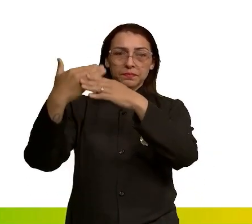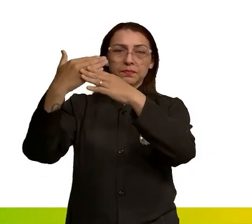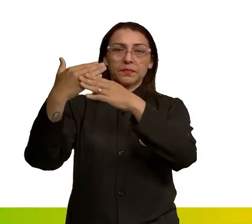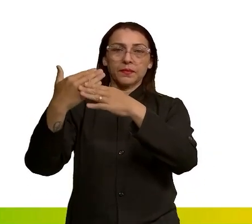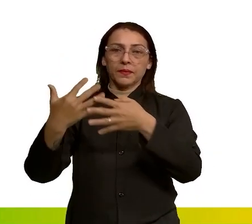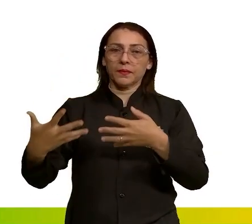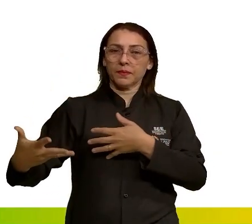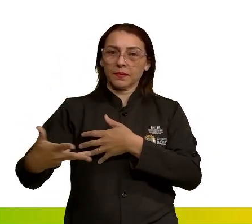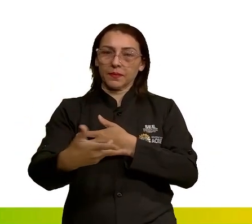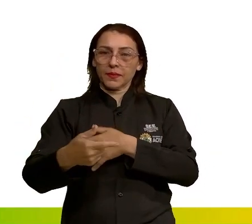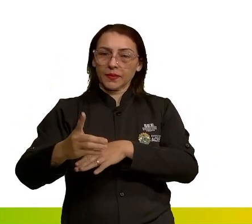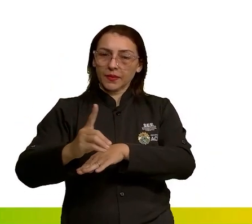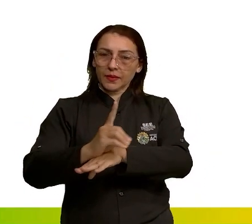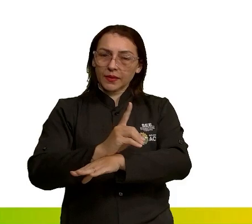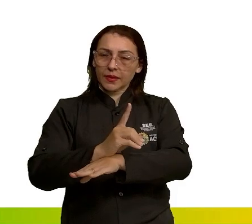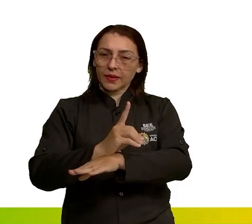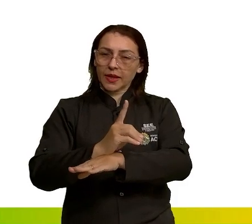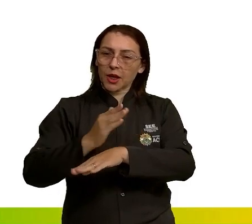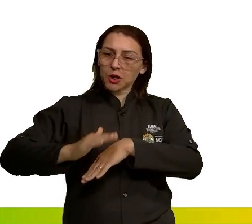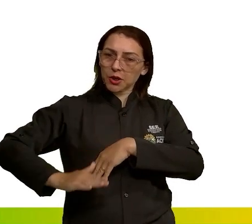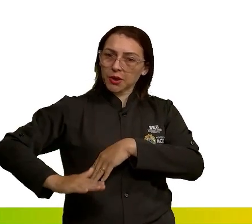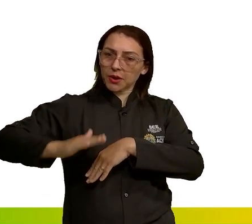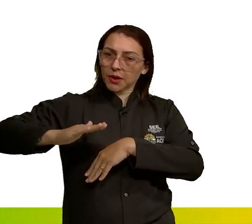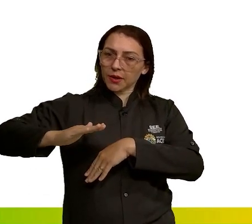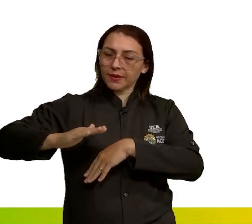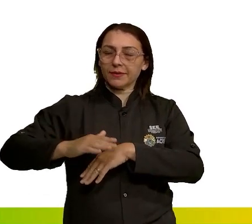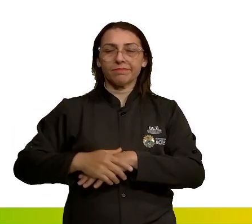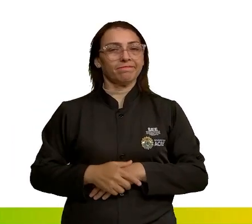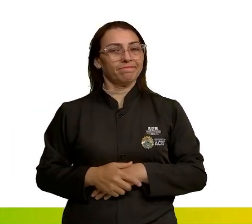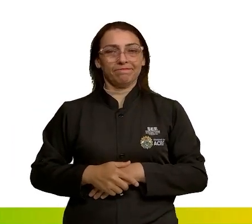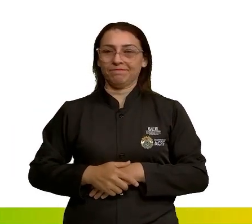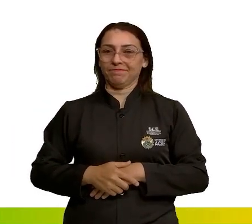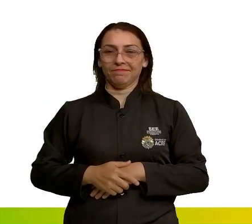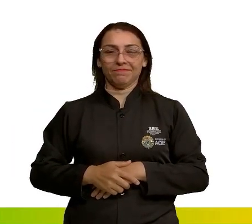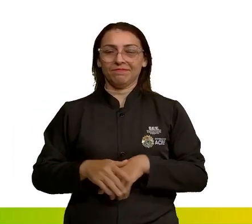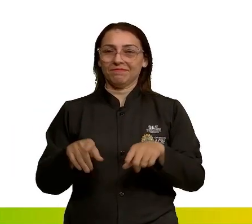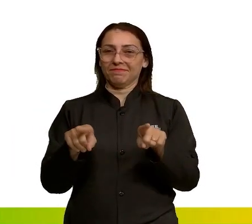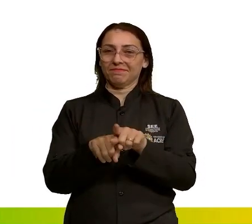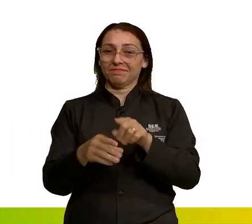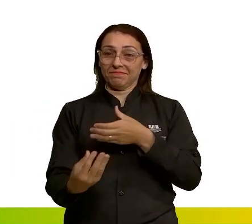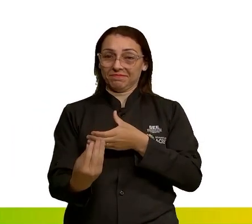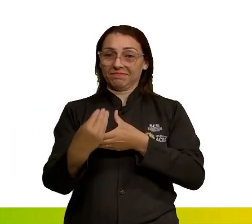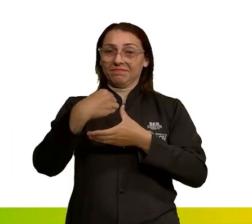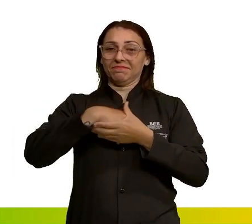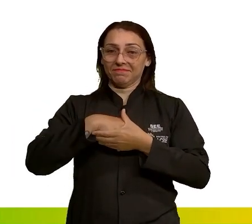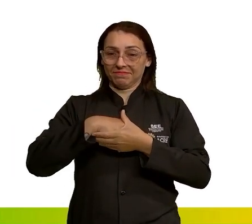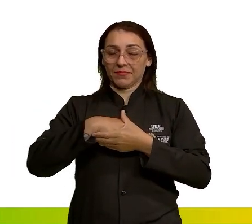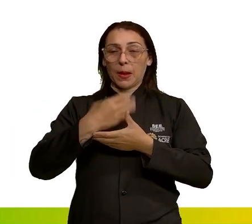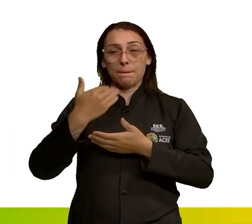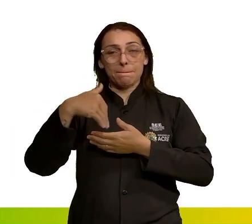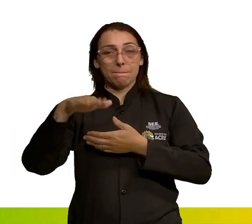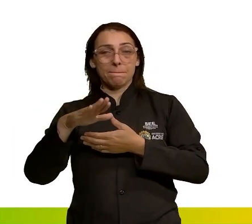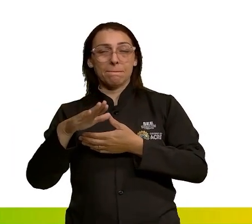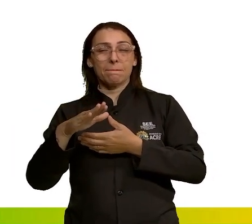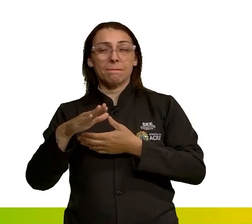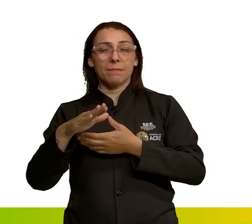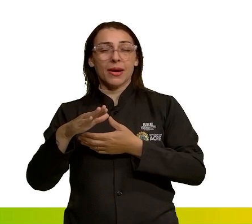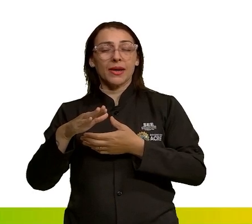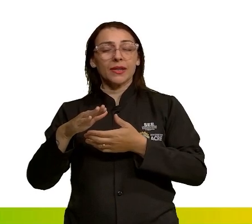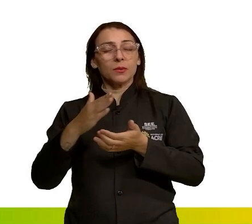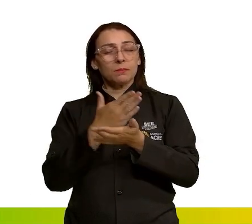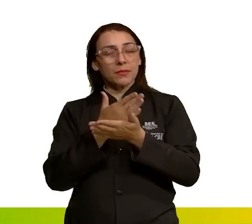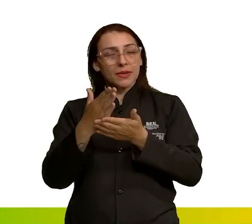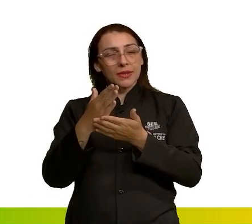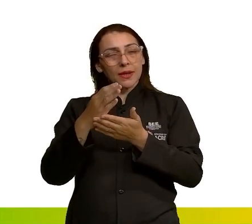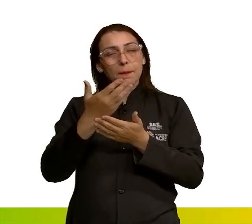Desenvolvimento de habilidades digitais desde cedo. Então, essa atitude de quanto mais cedo,